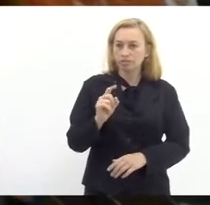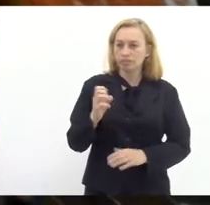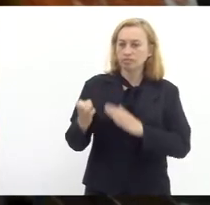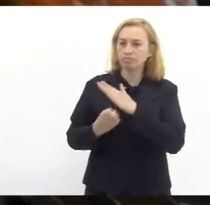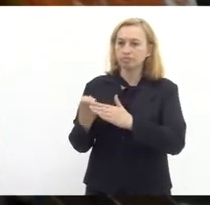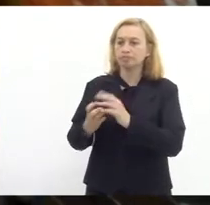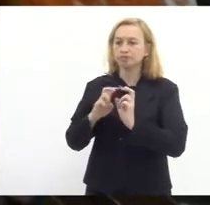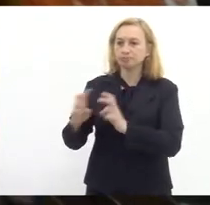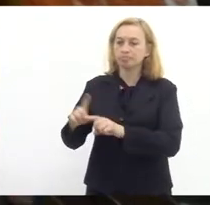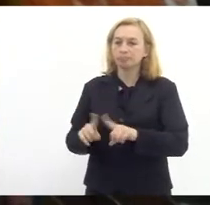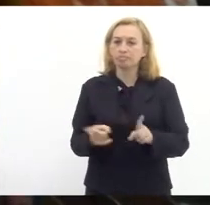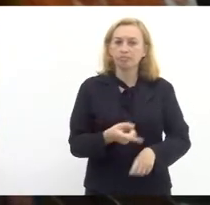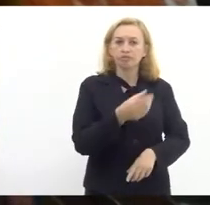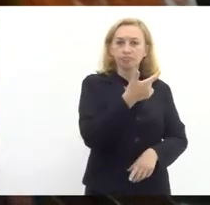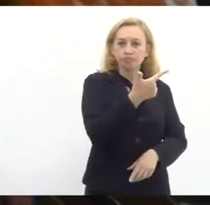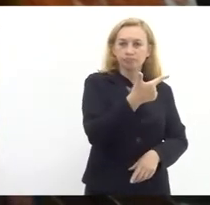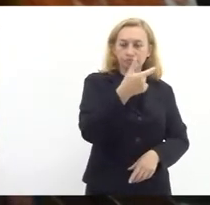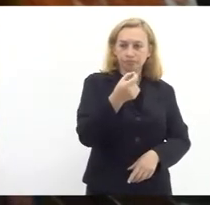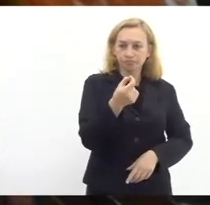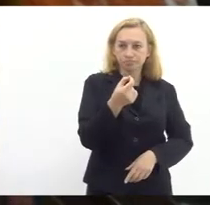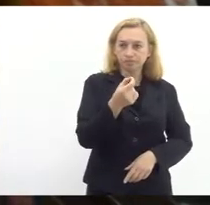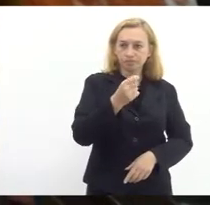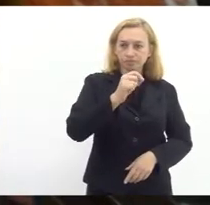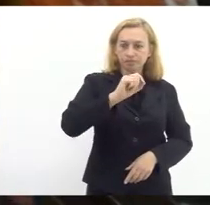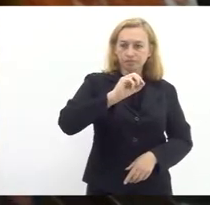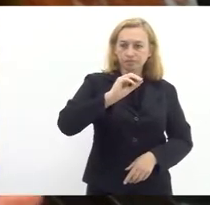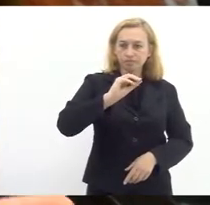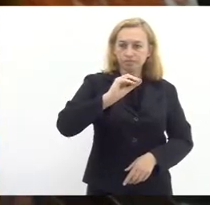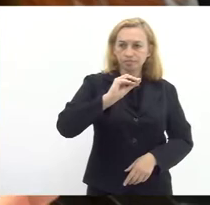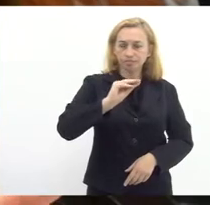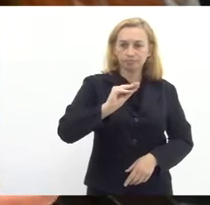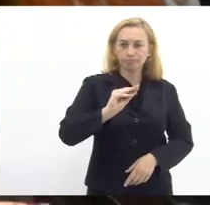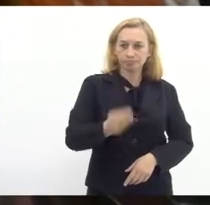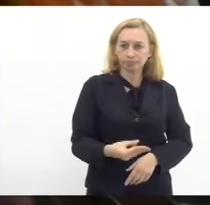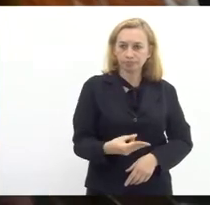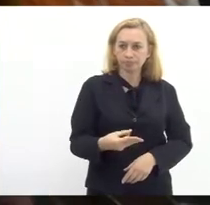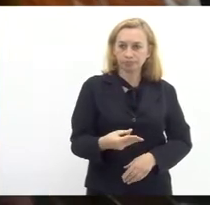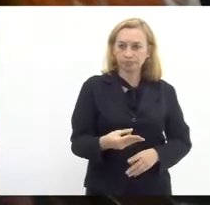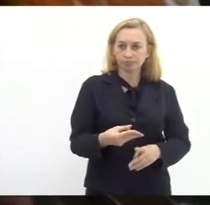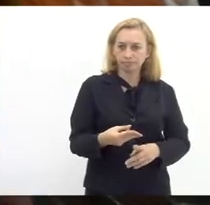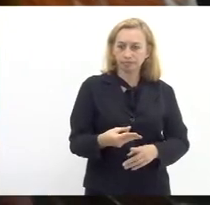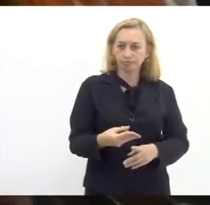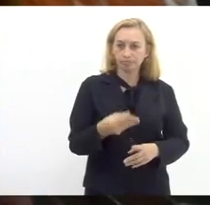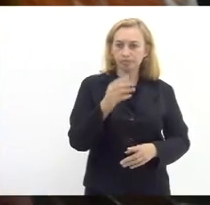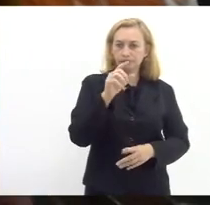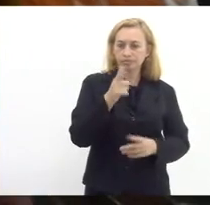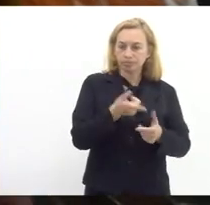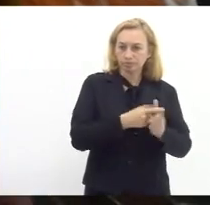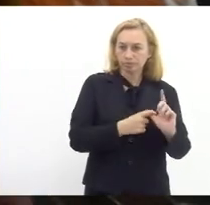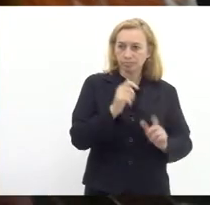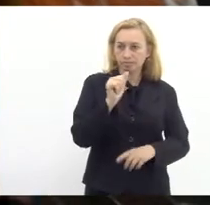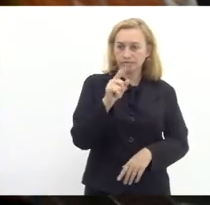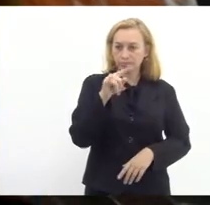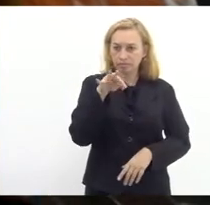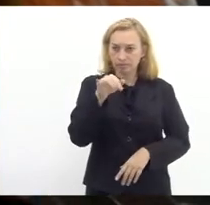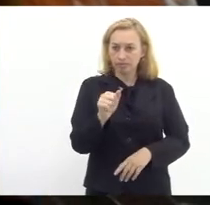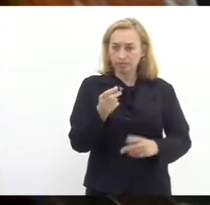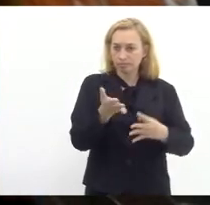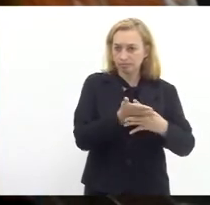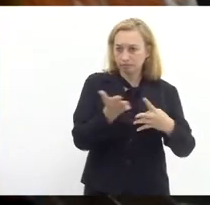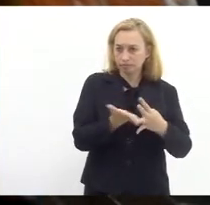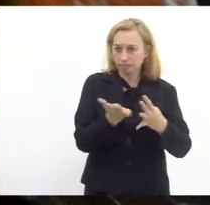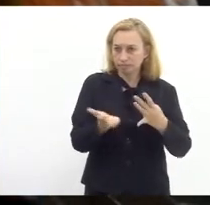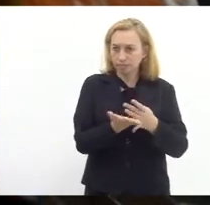temos aproximadamente 20 milhões inscritos em dívida ativa, dentre o que está sendo parcelado em dívida ativa e o que está sendo